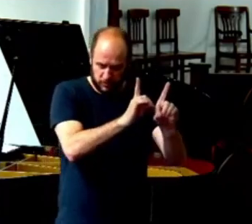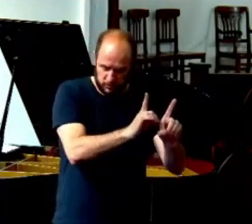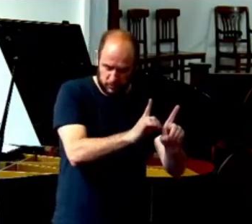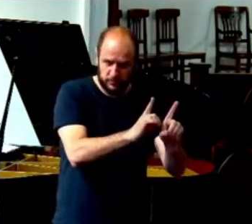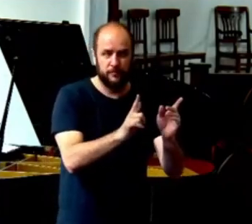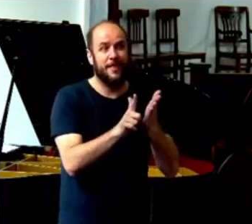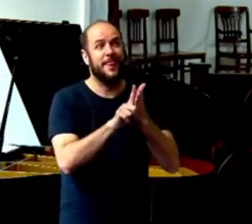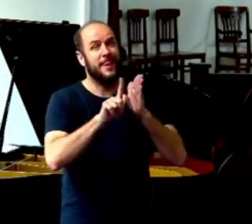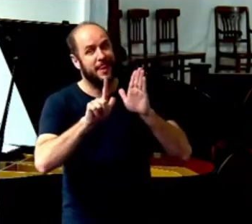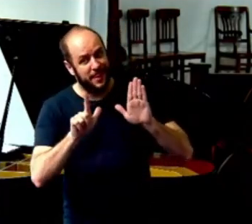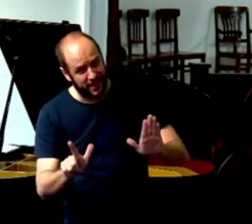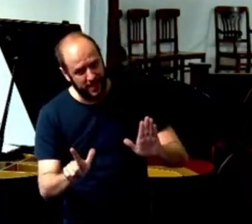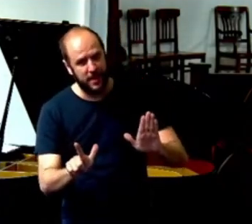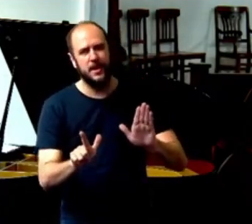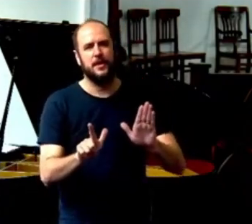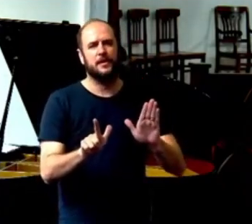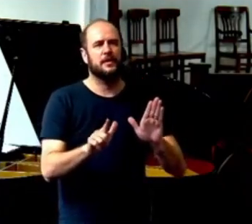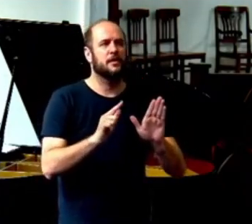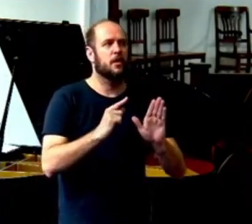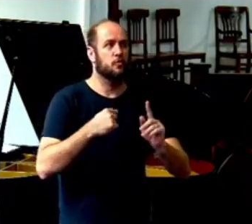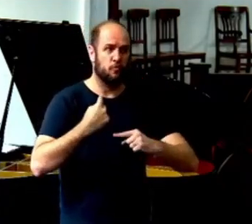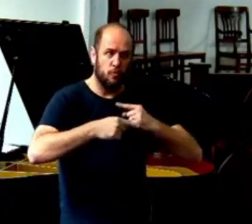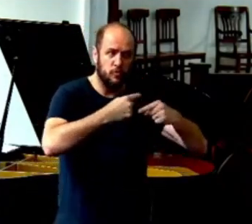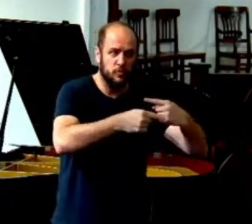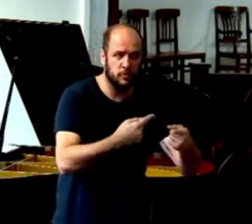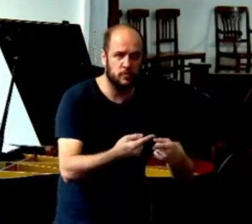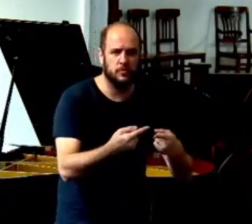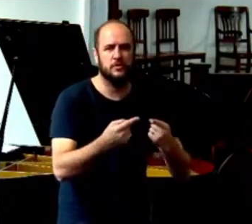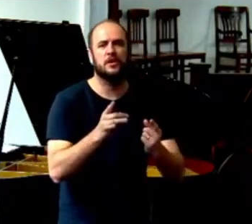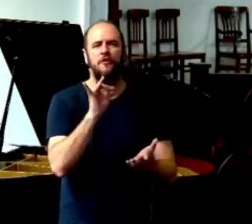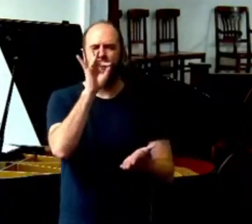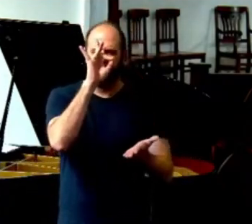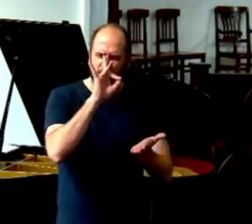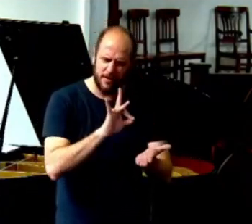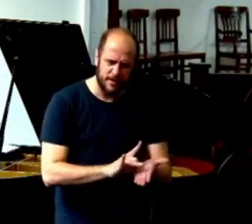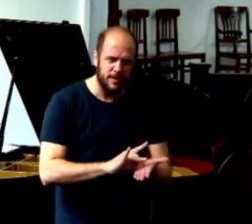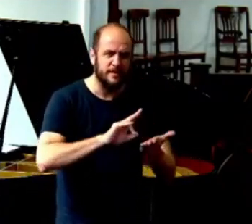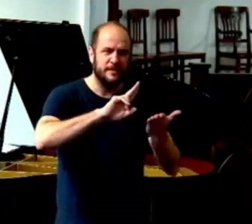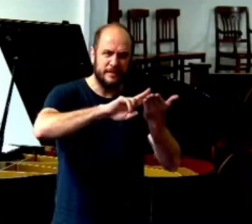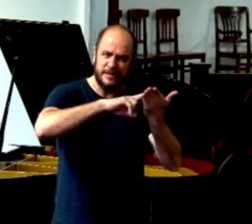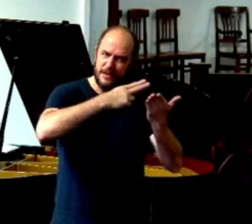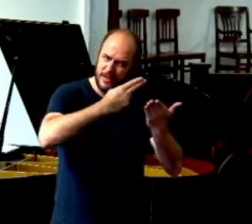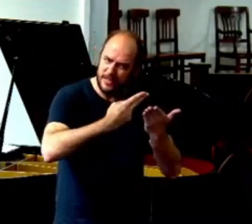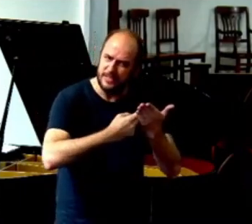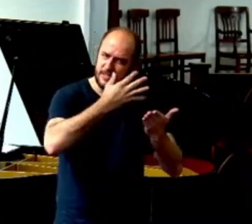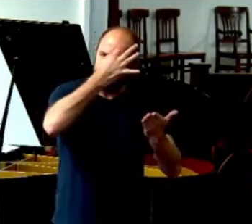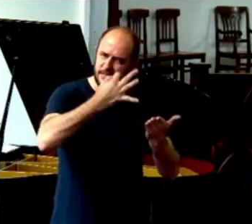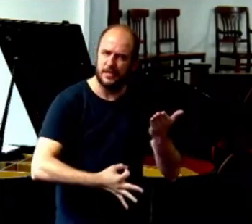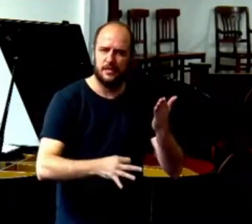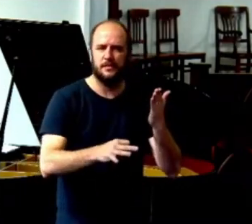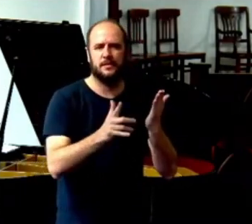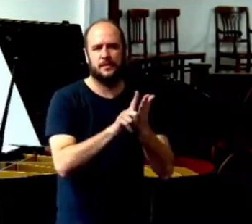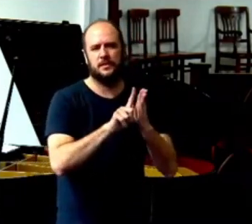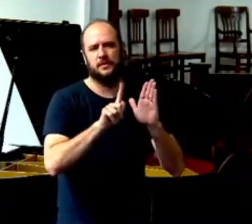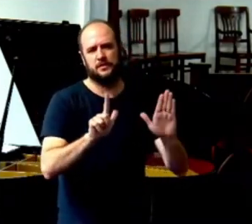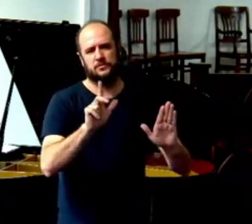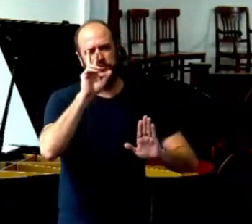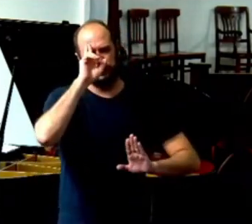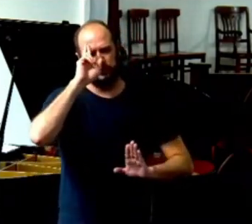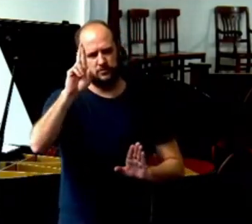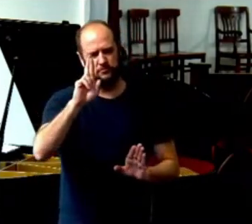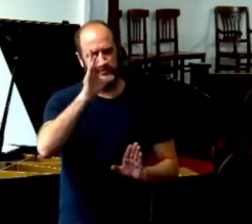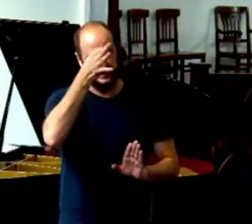a lei de Deus, as suas implicações e a verdadeira interpretação da lei